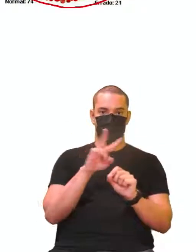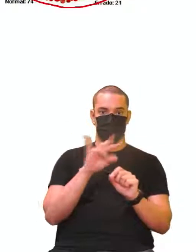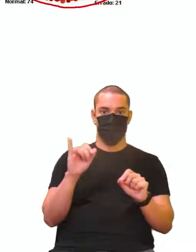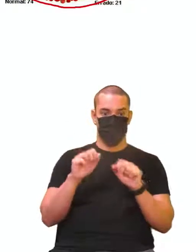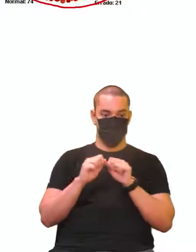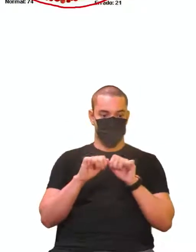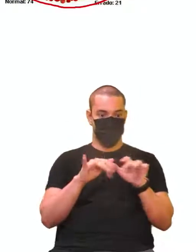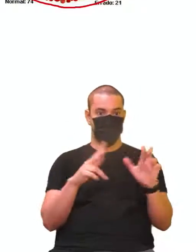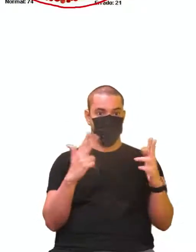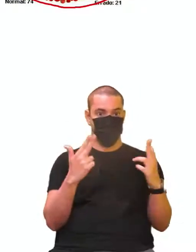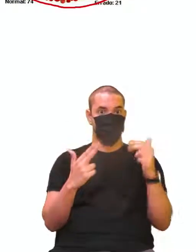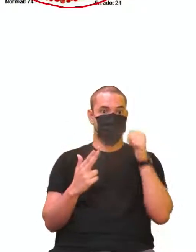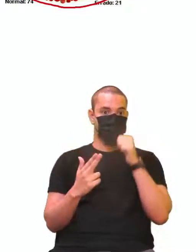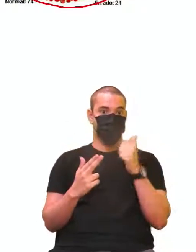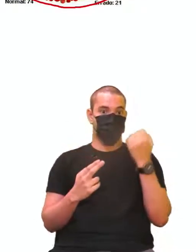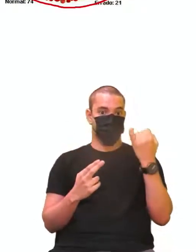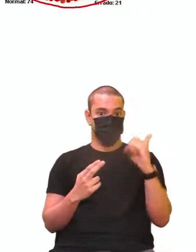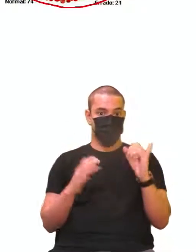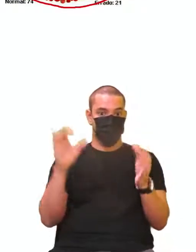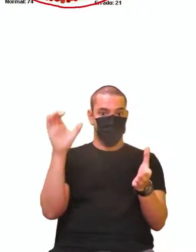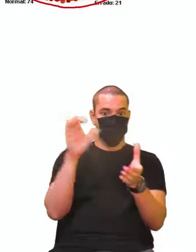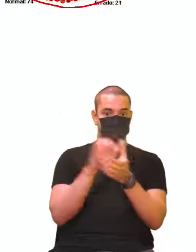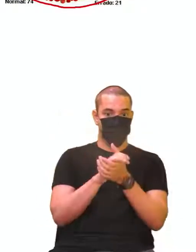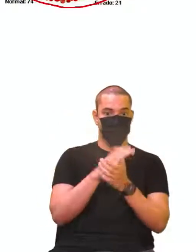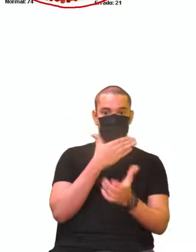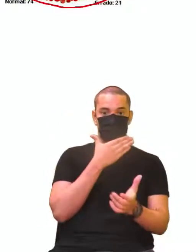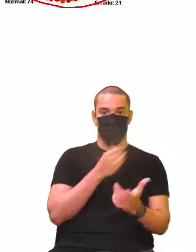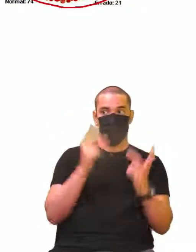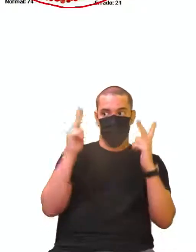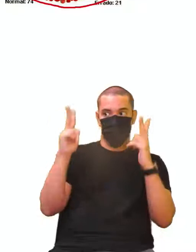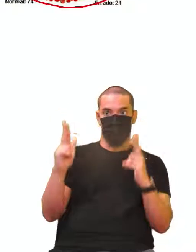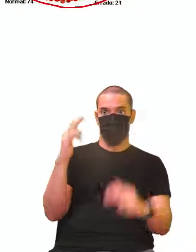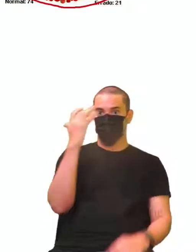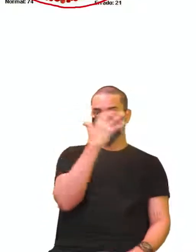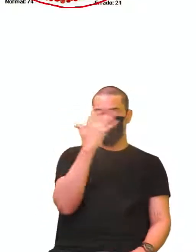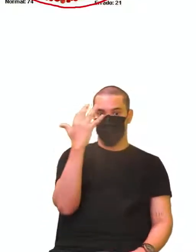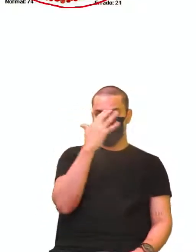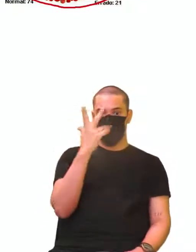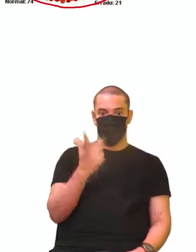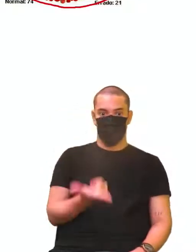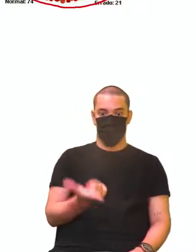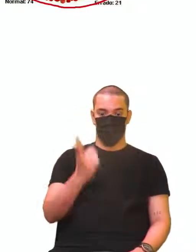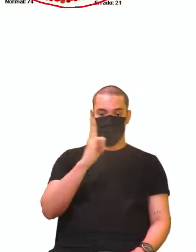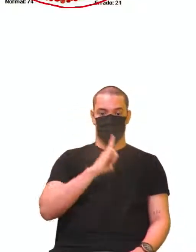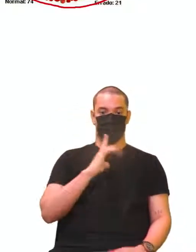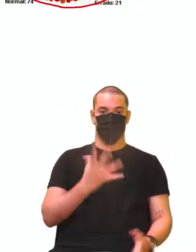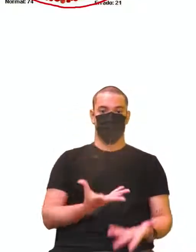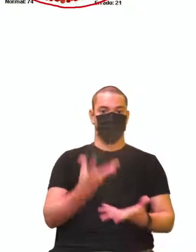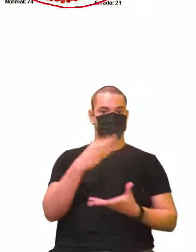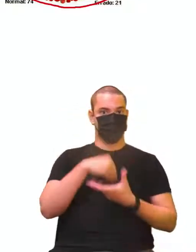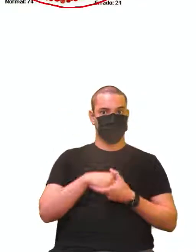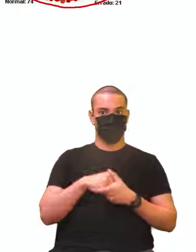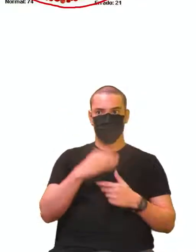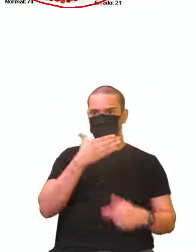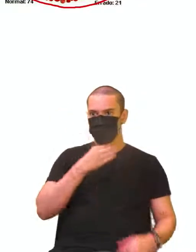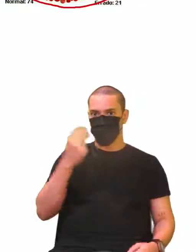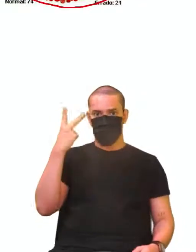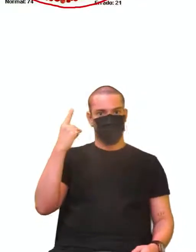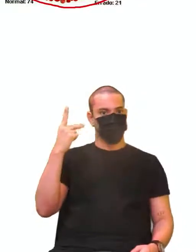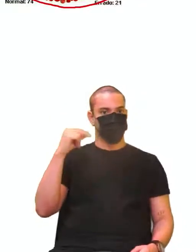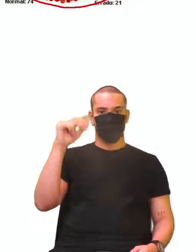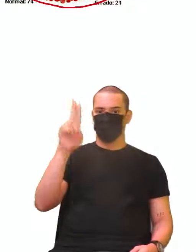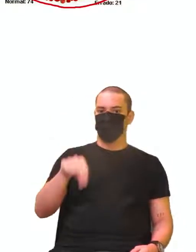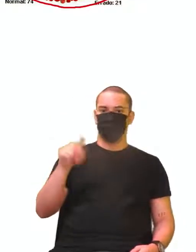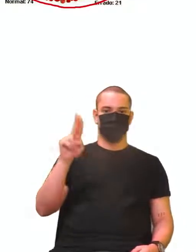para as mulheres quando ela casar com um homem daltônico e ela for portadora, tá? Se ela casar com um homem normal, ela vai passar somente